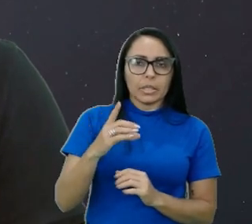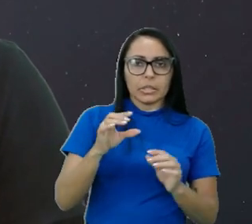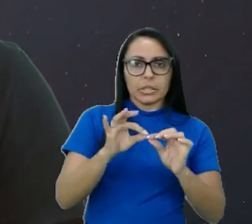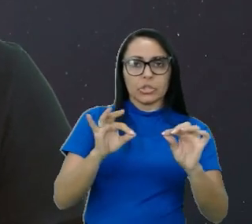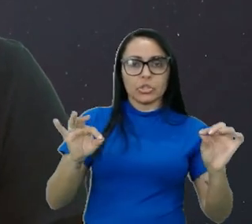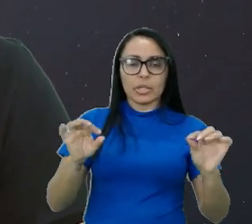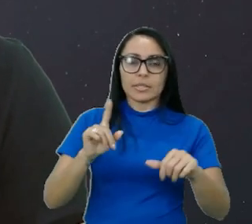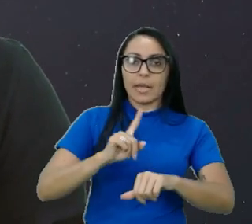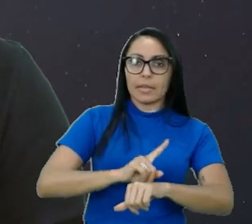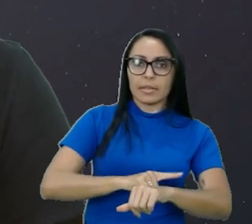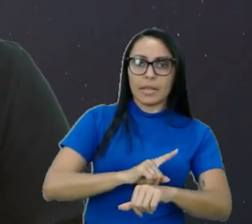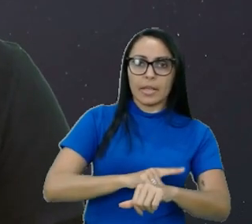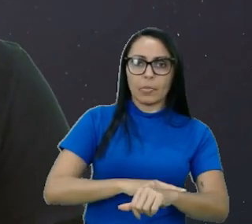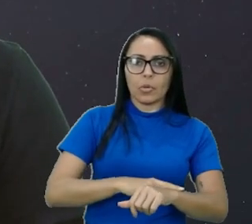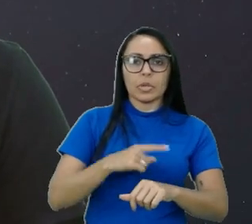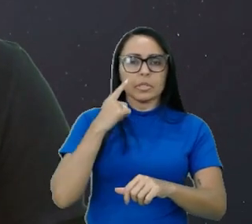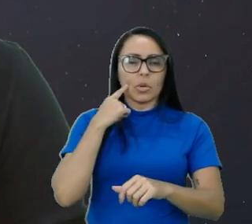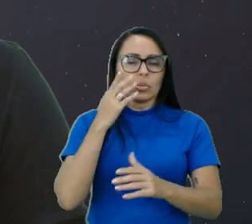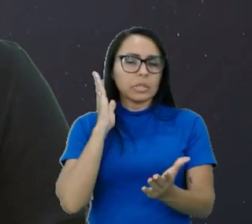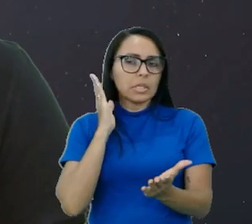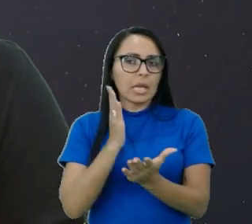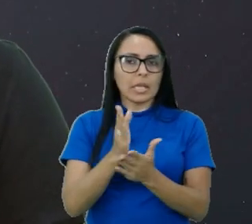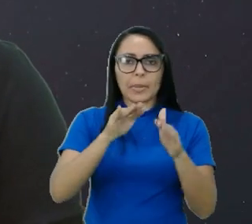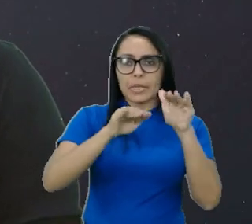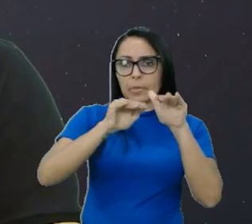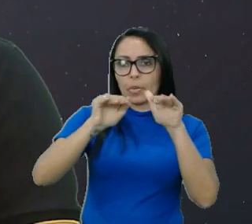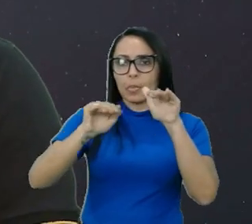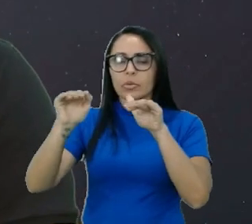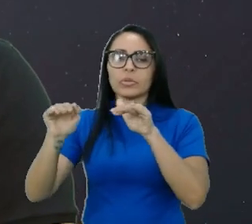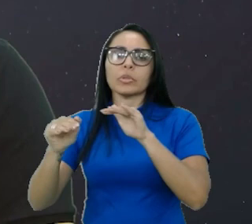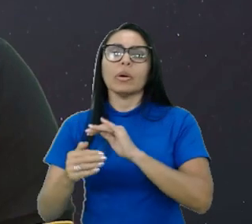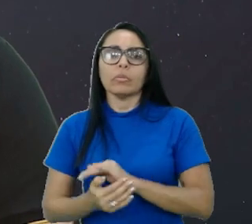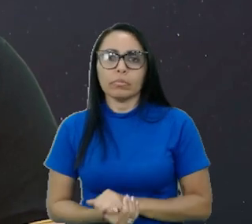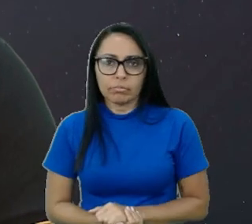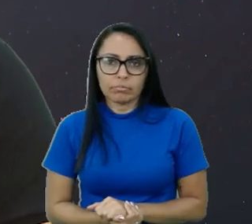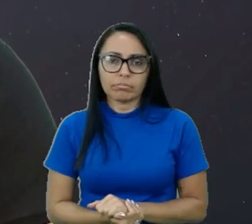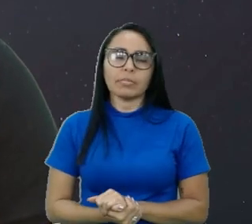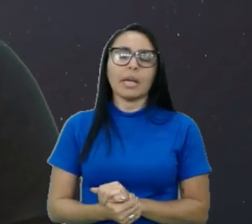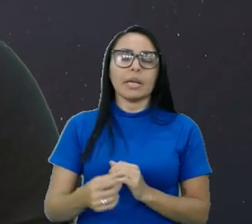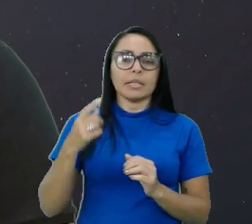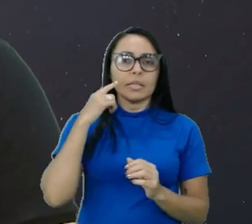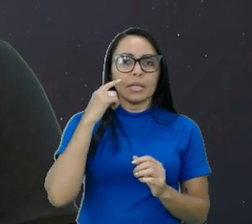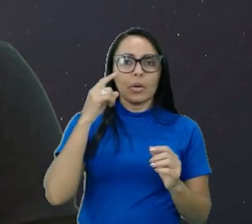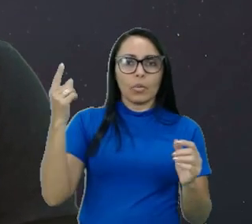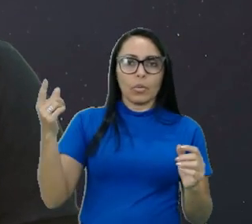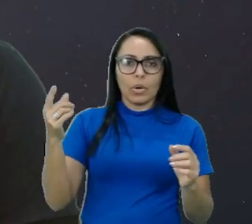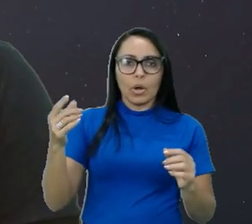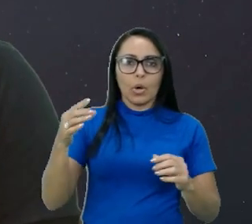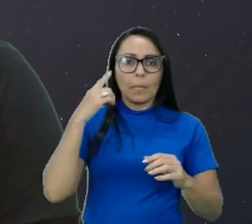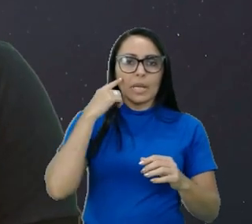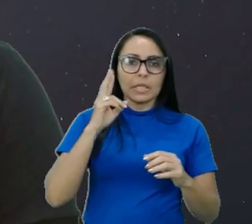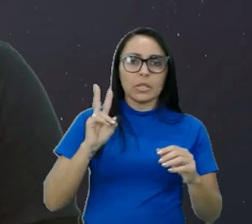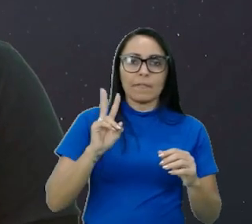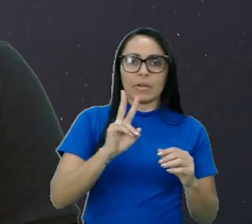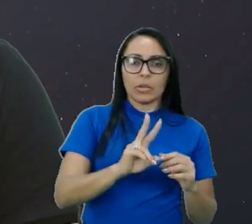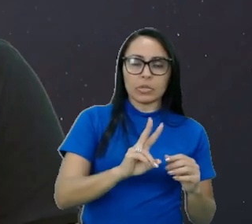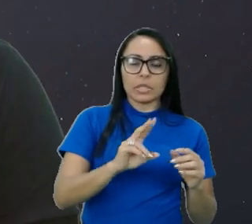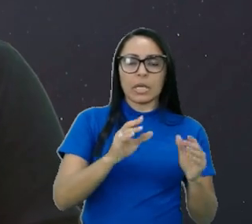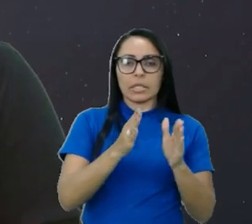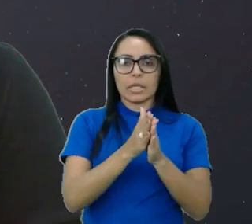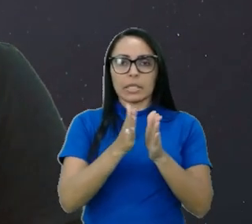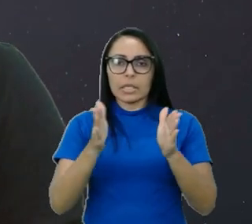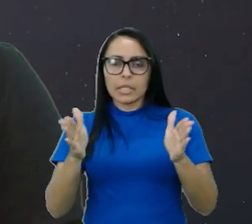são grandezas diretamente proporcionais, porque estabeleceu-se aí, aumentando uma, aumenta a outra e a